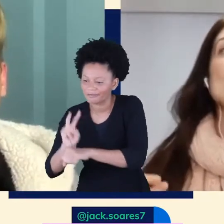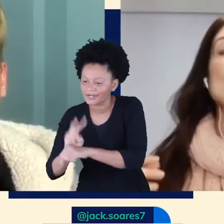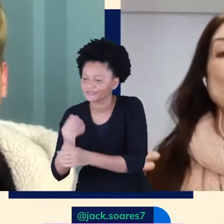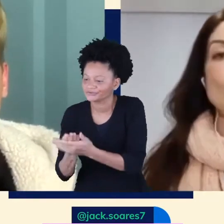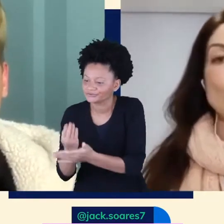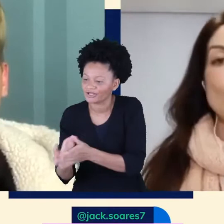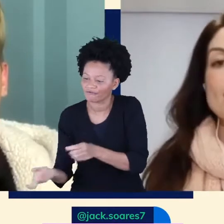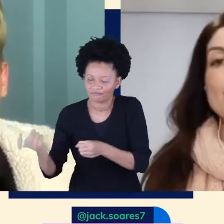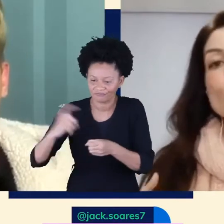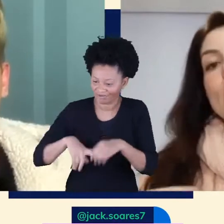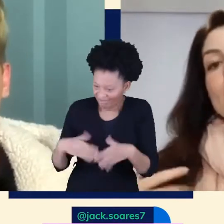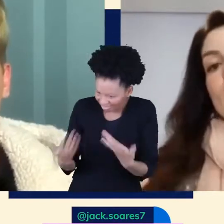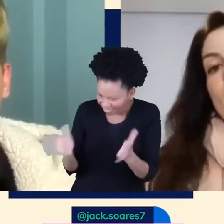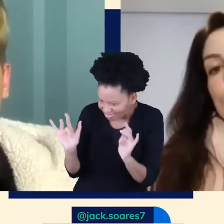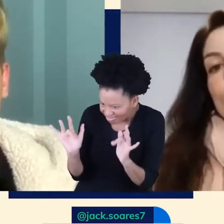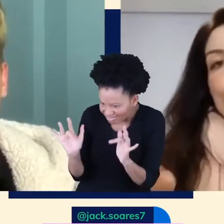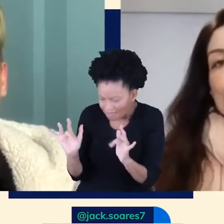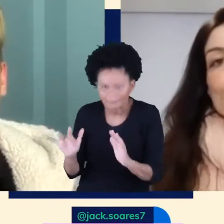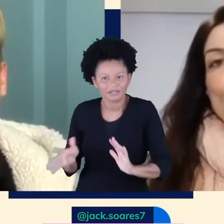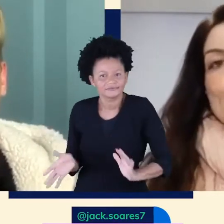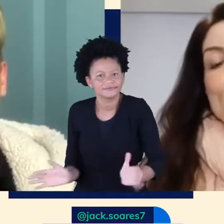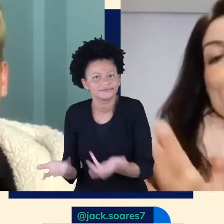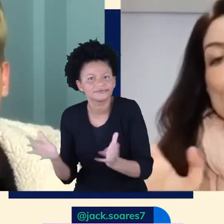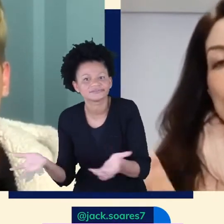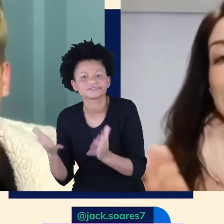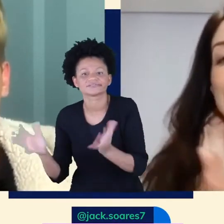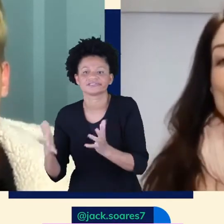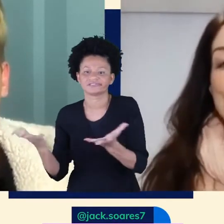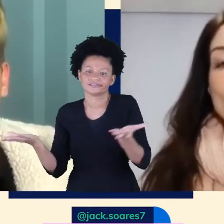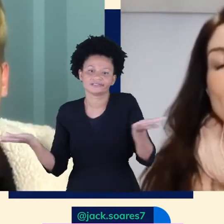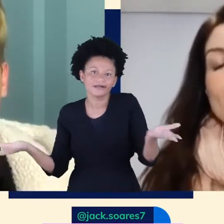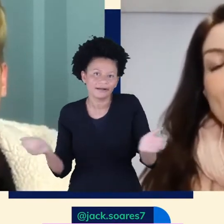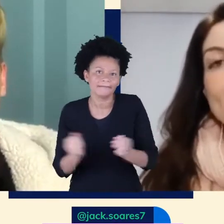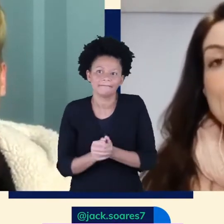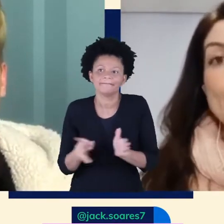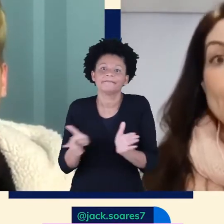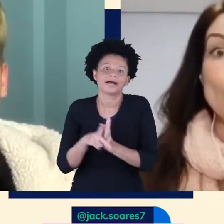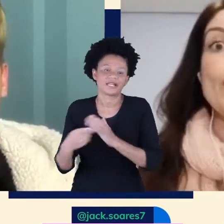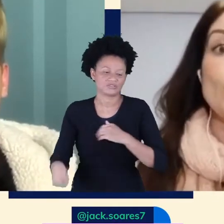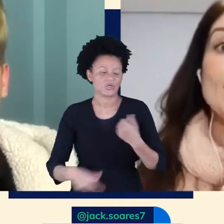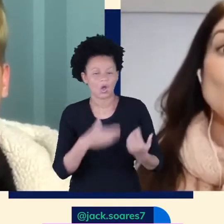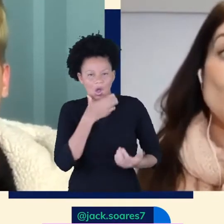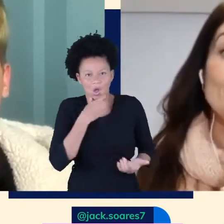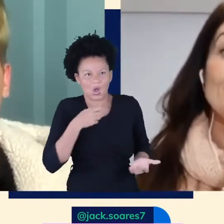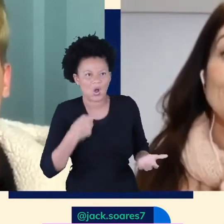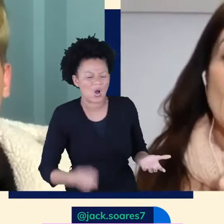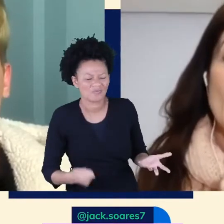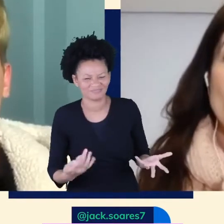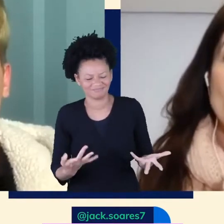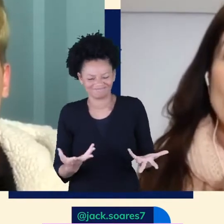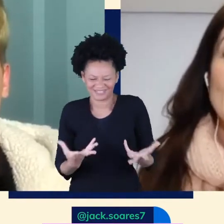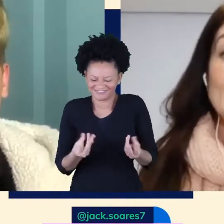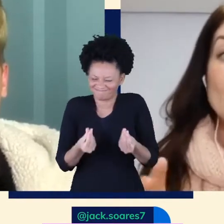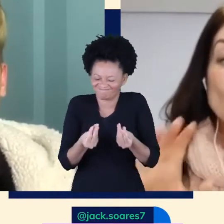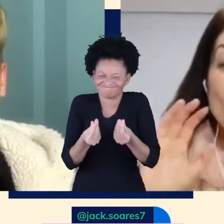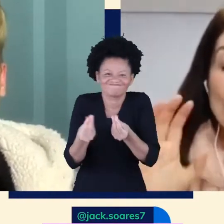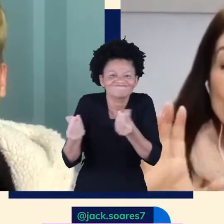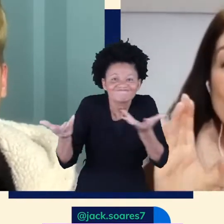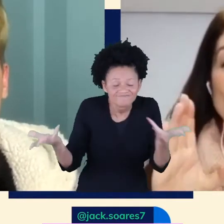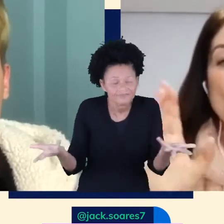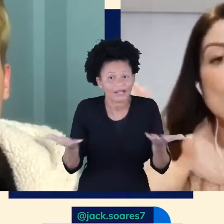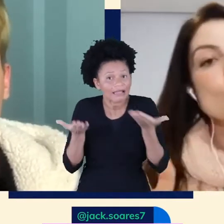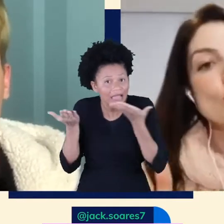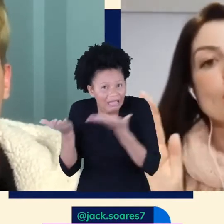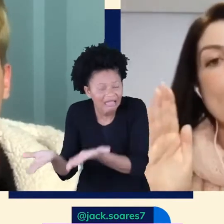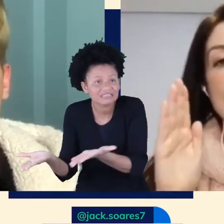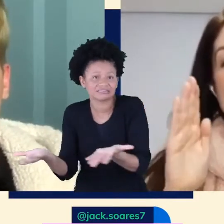começa o incentivo a essa masculinidade, que todo mundo conhece como masculinidade tóxica, né? E de fato é isso, né? Então tomar cuidado